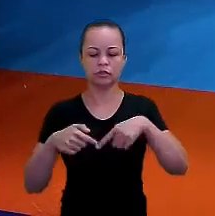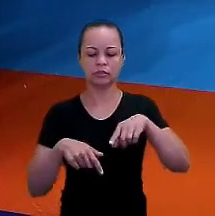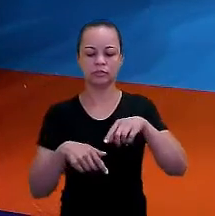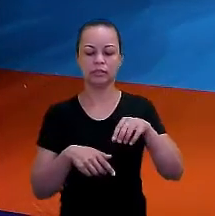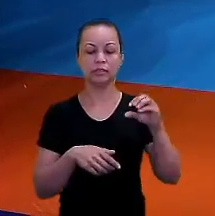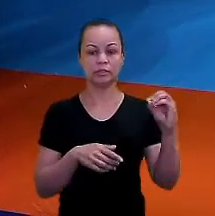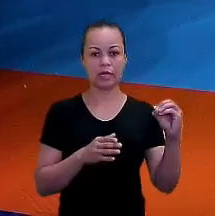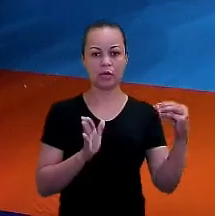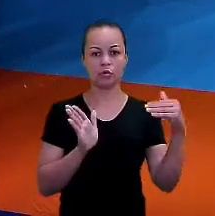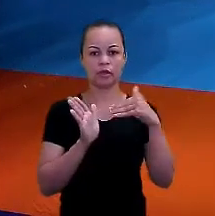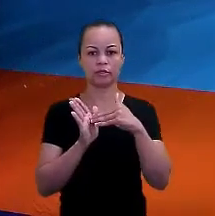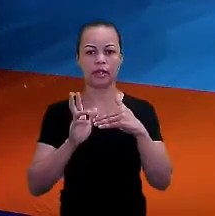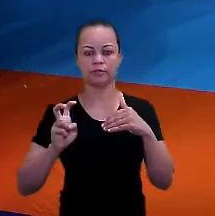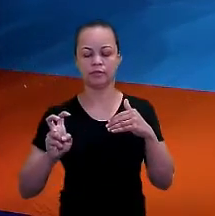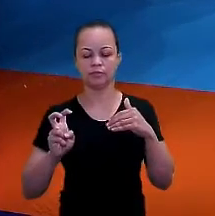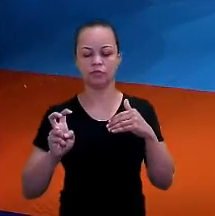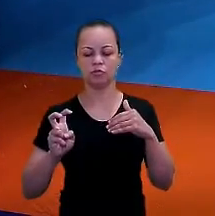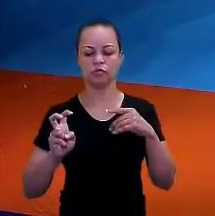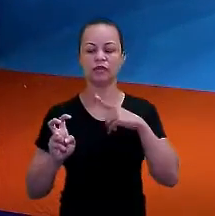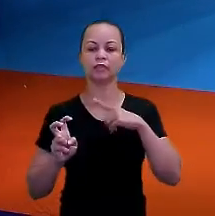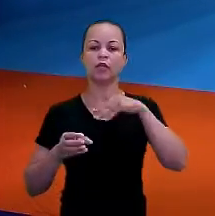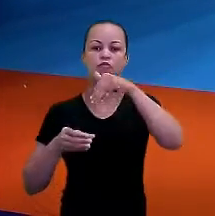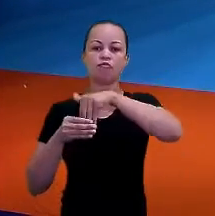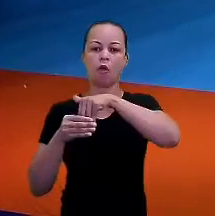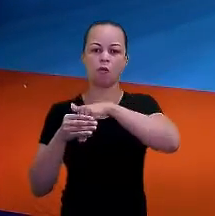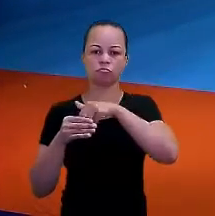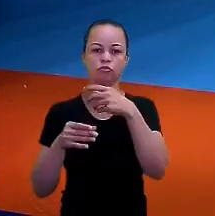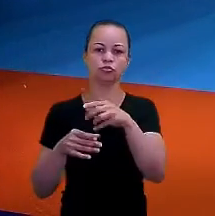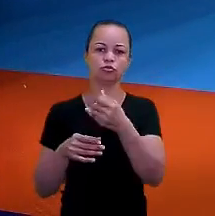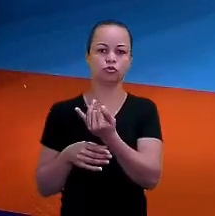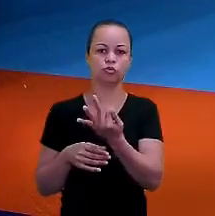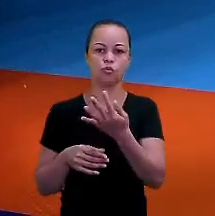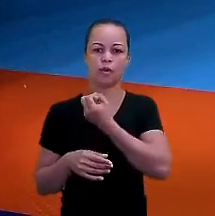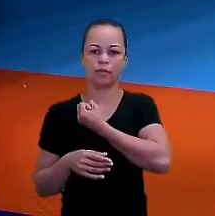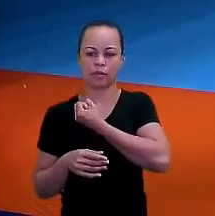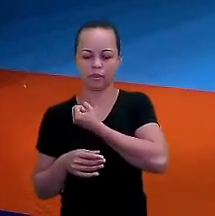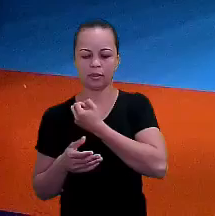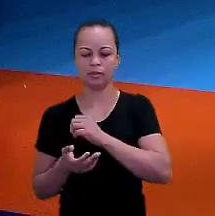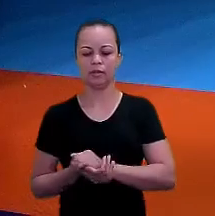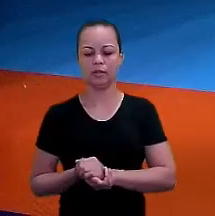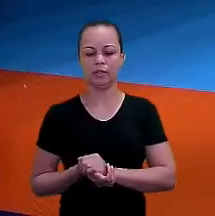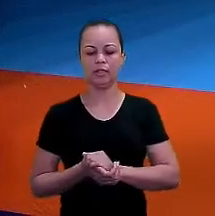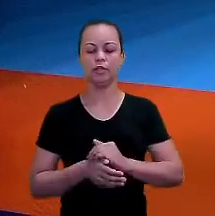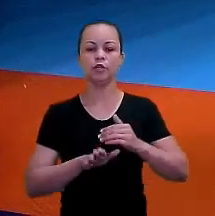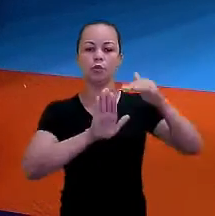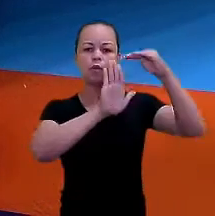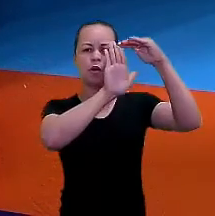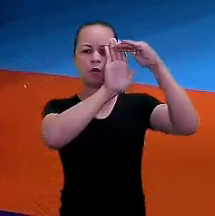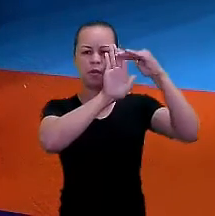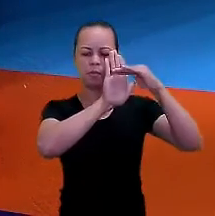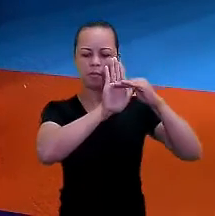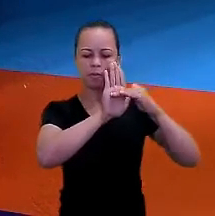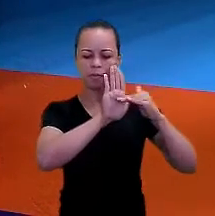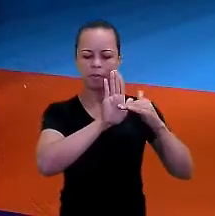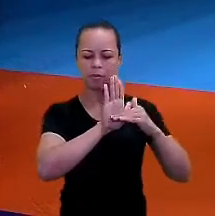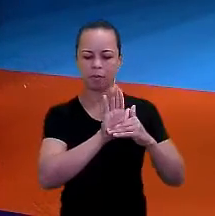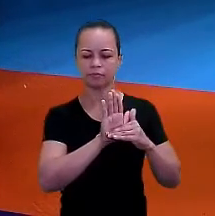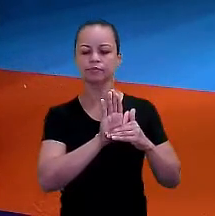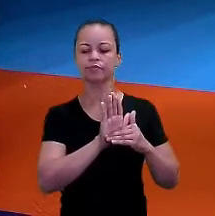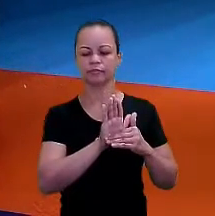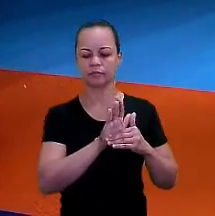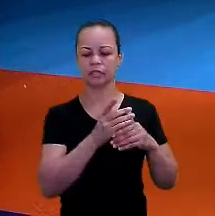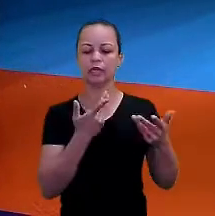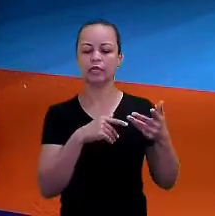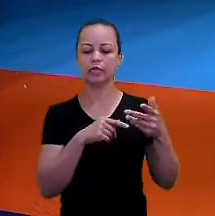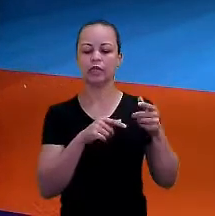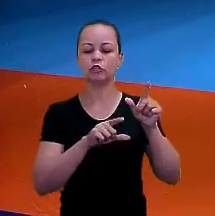eu vou ter o número de votos, tá certo? E aqui o tipo de programa. Quem escolheu desenho